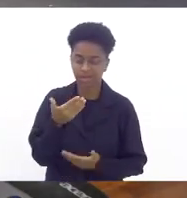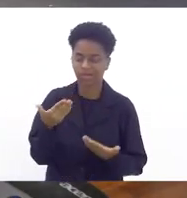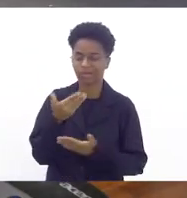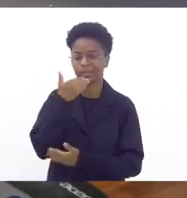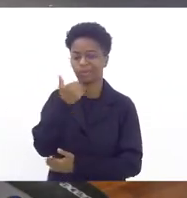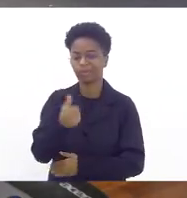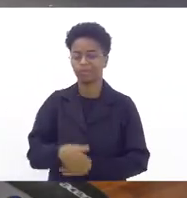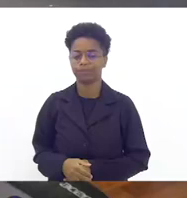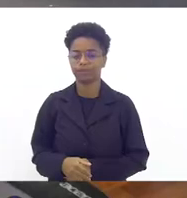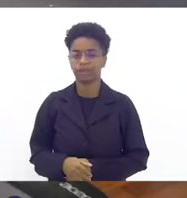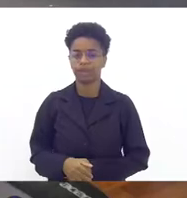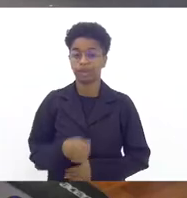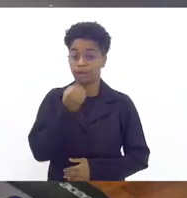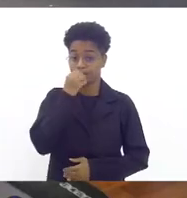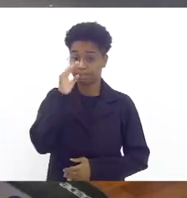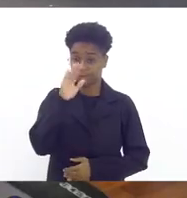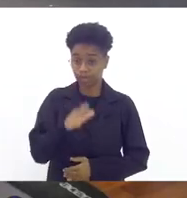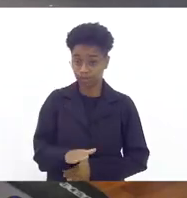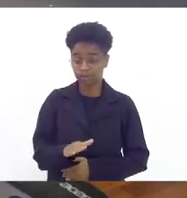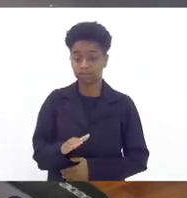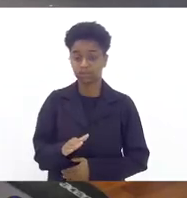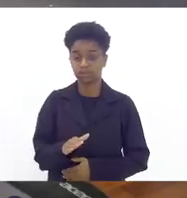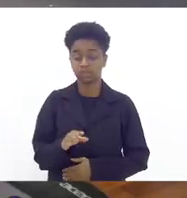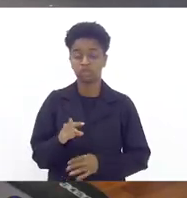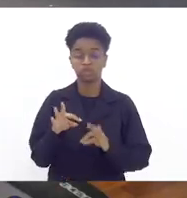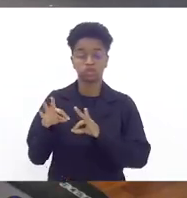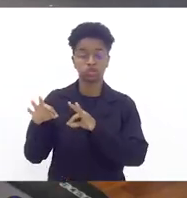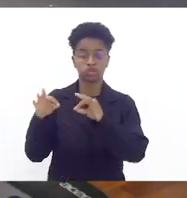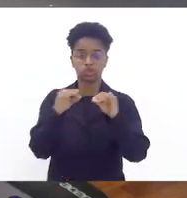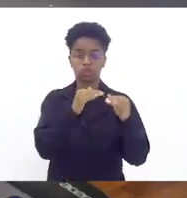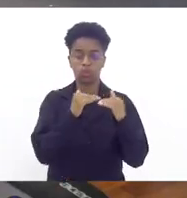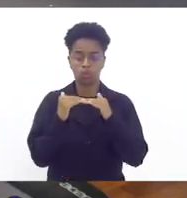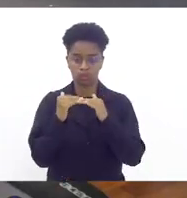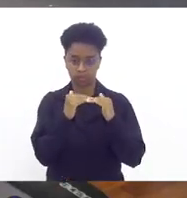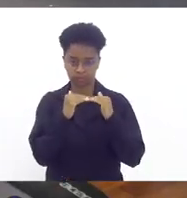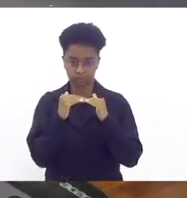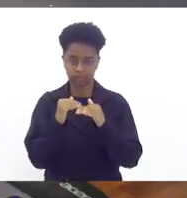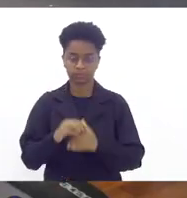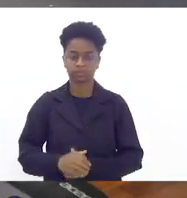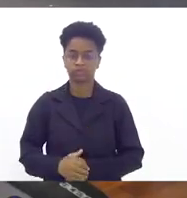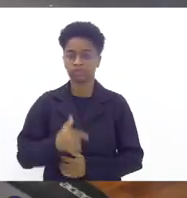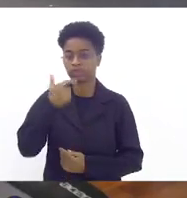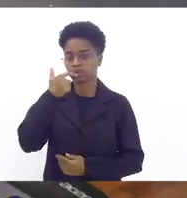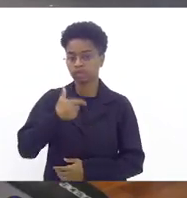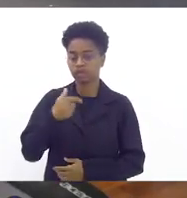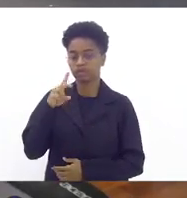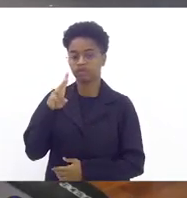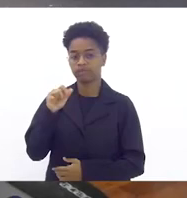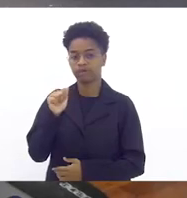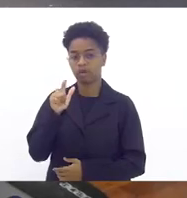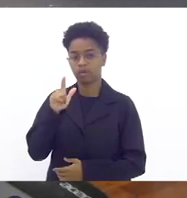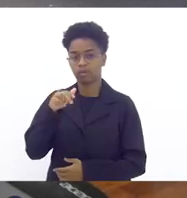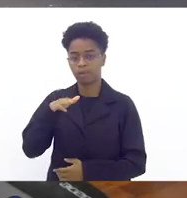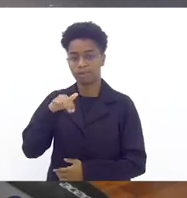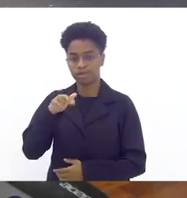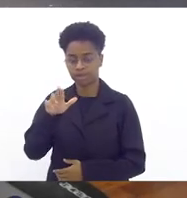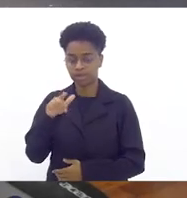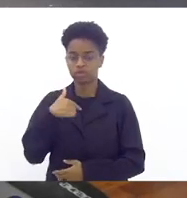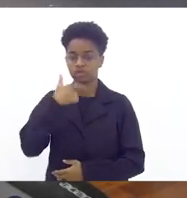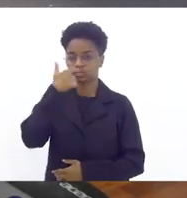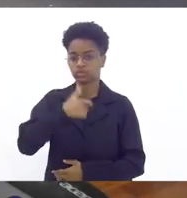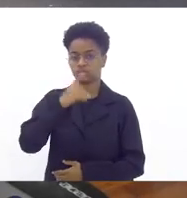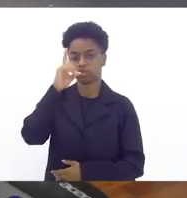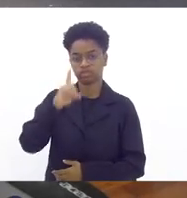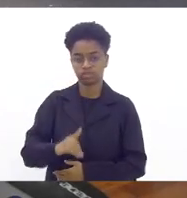Boa tarde a todas, todos e todos. Eu sou Valmir Aleixo, eu sou diretor de escola do Estado, da